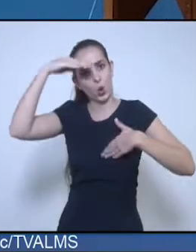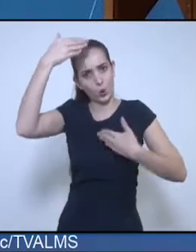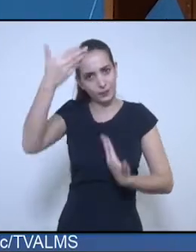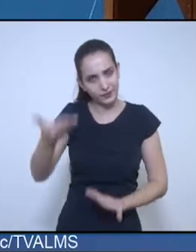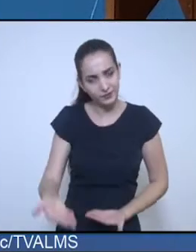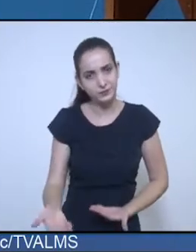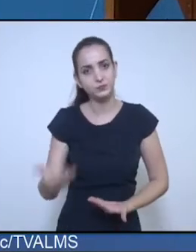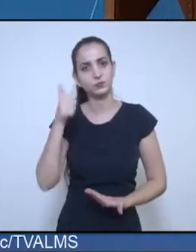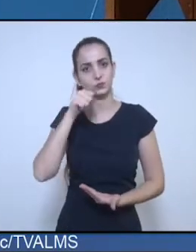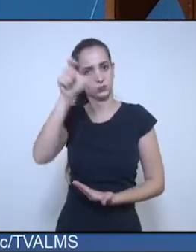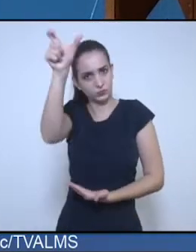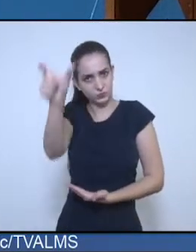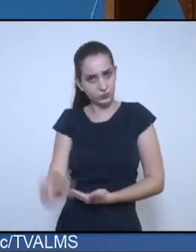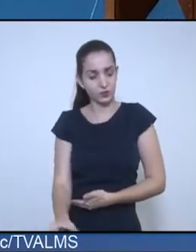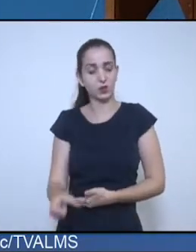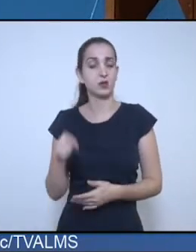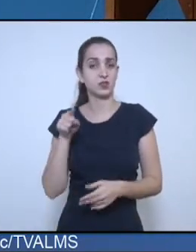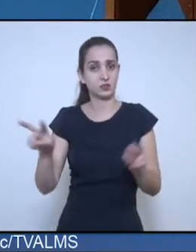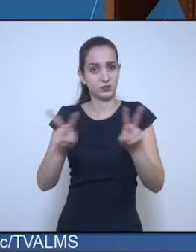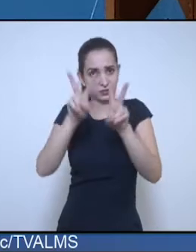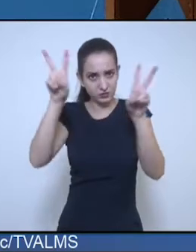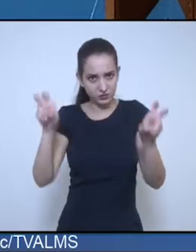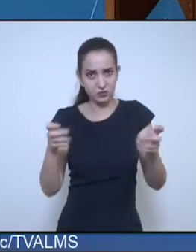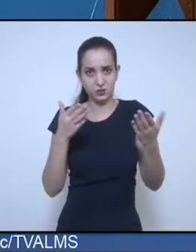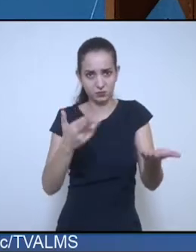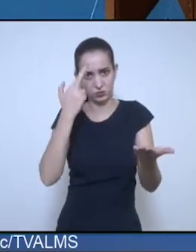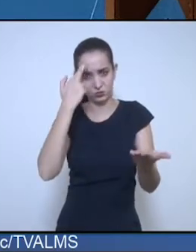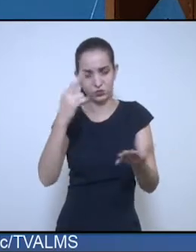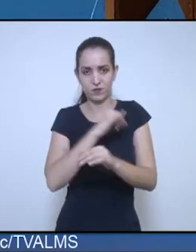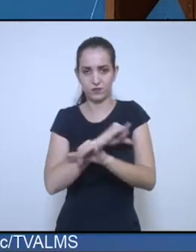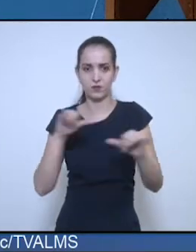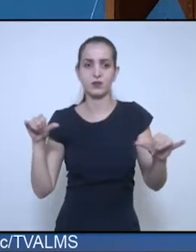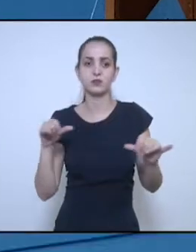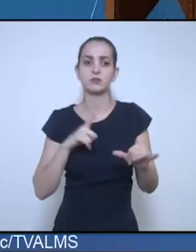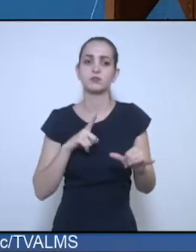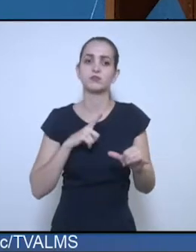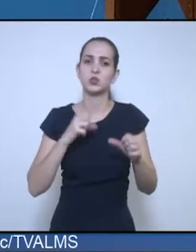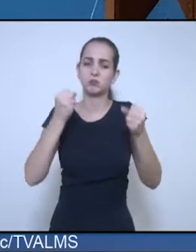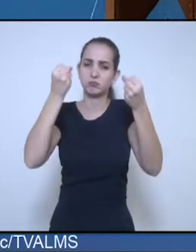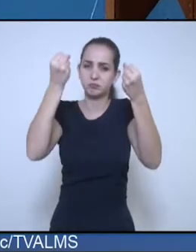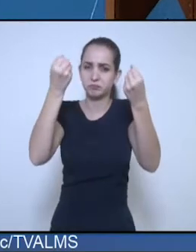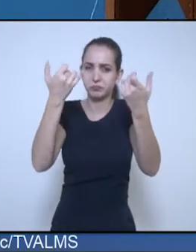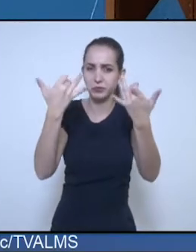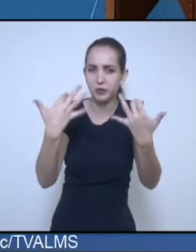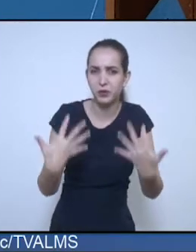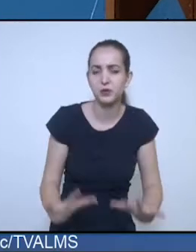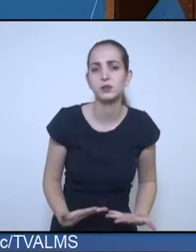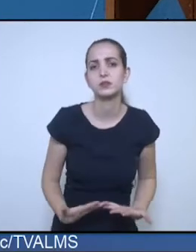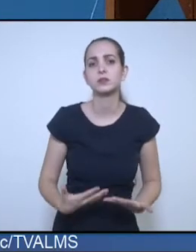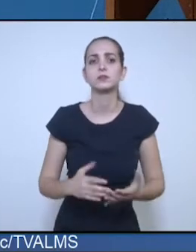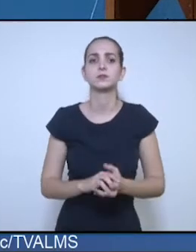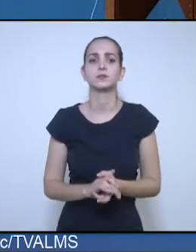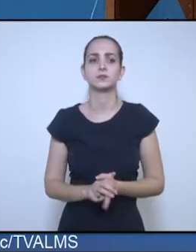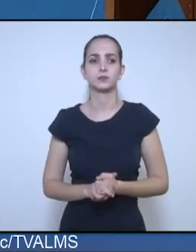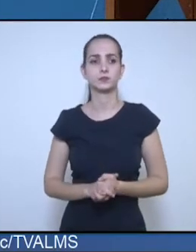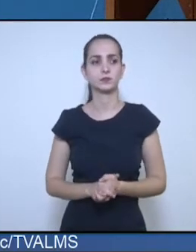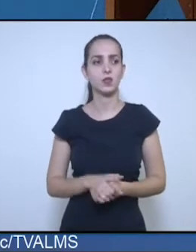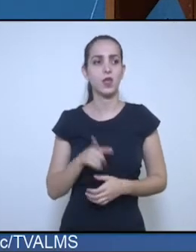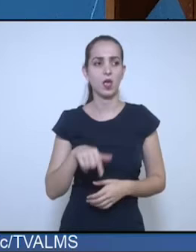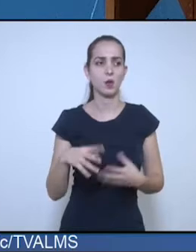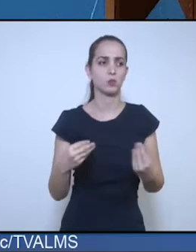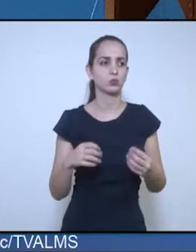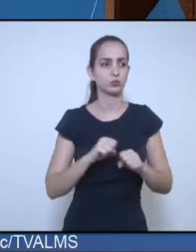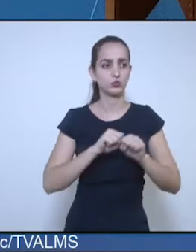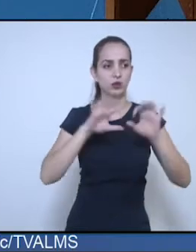mulher, e eu acho que o tema trazido por Vossa Excelência, do arcabouço legislativo, resta muito claro que